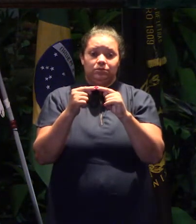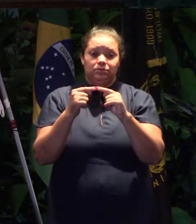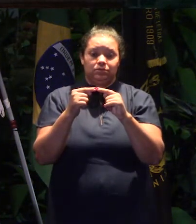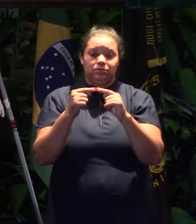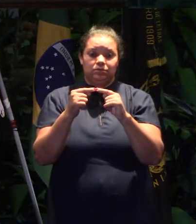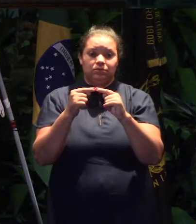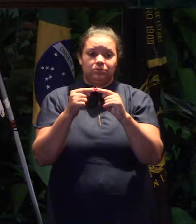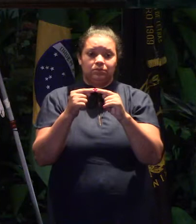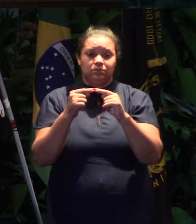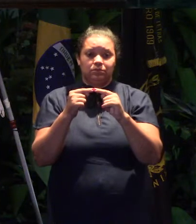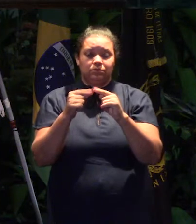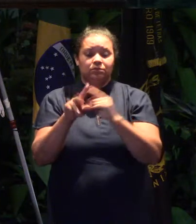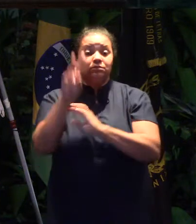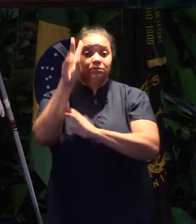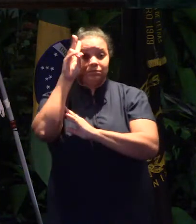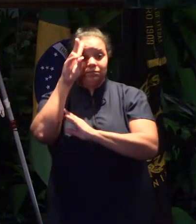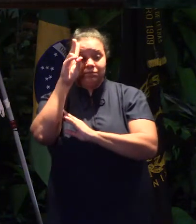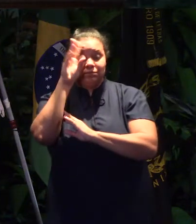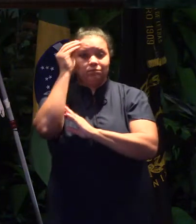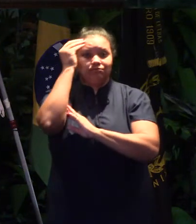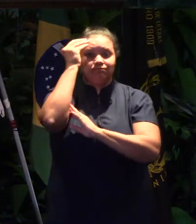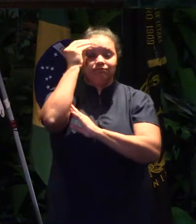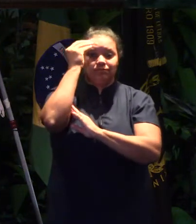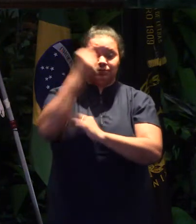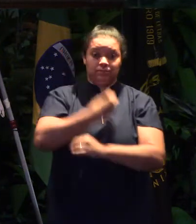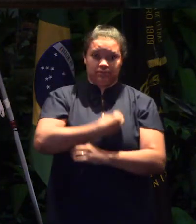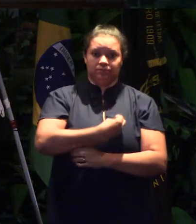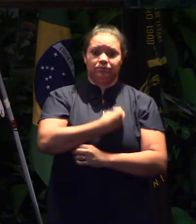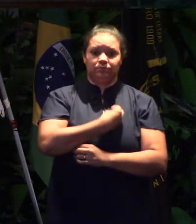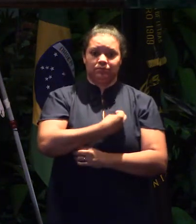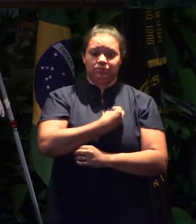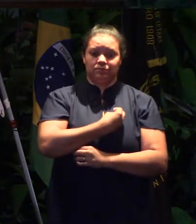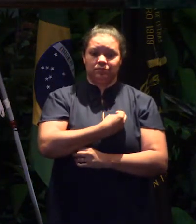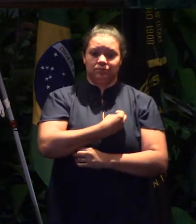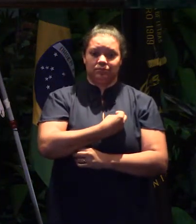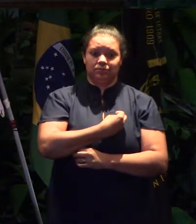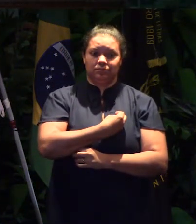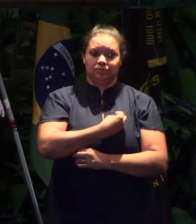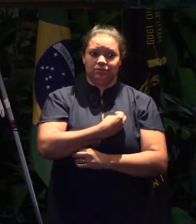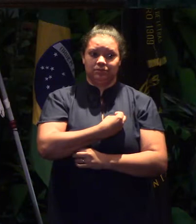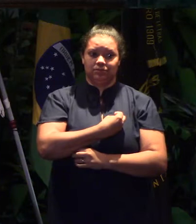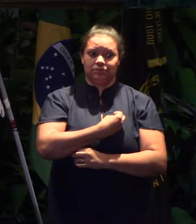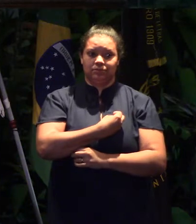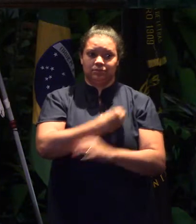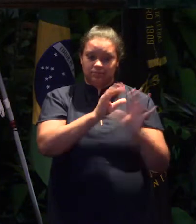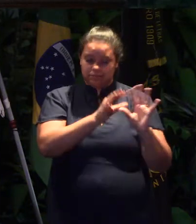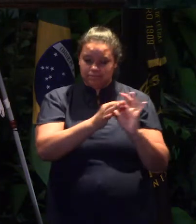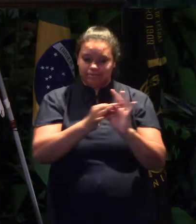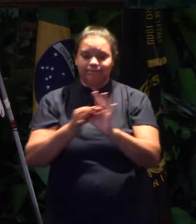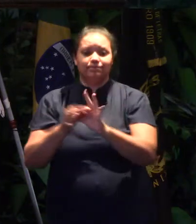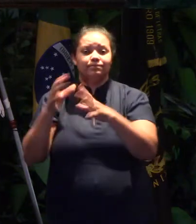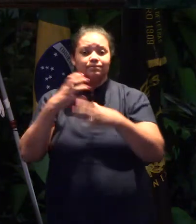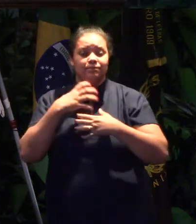a memória, enquanto a reelaboração do vivido por meio da linguagem, está fortemente ancorada no sentido dos